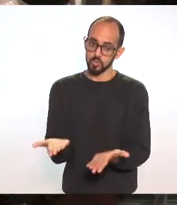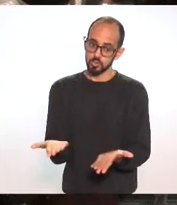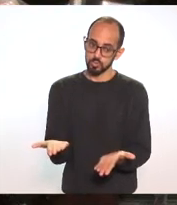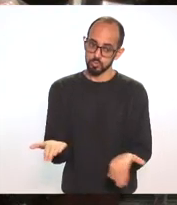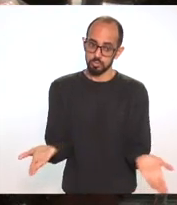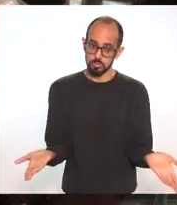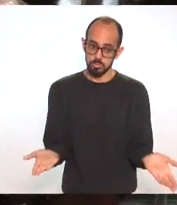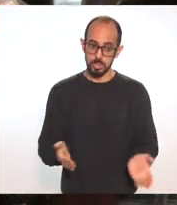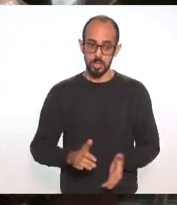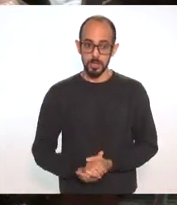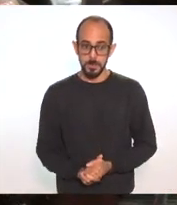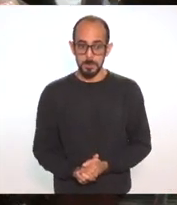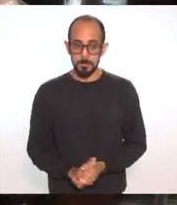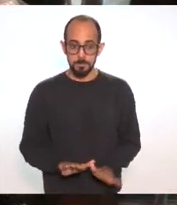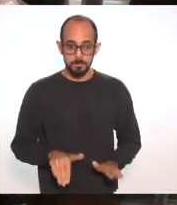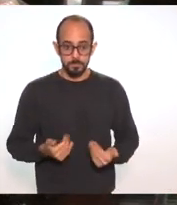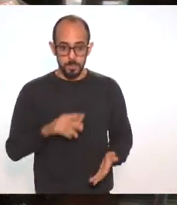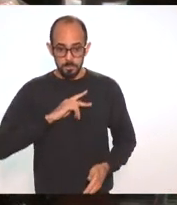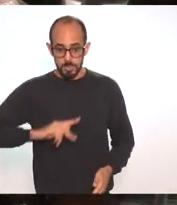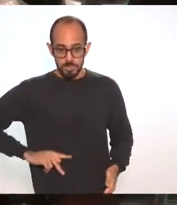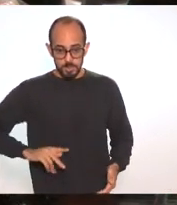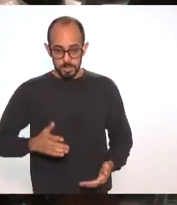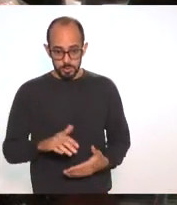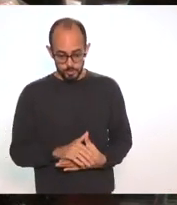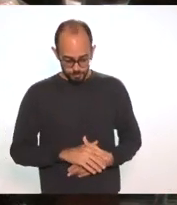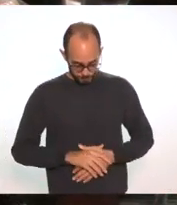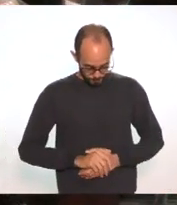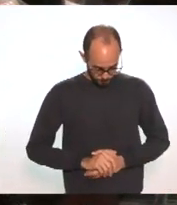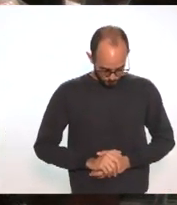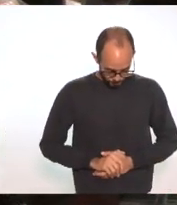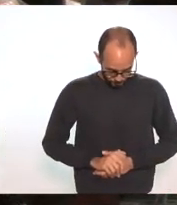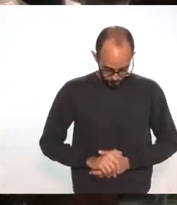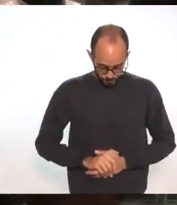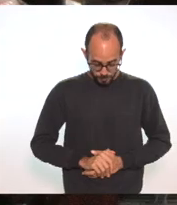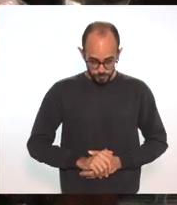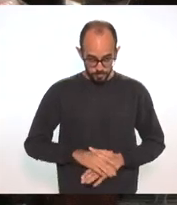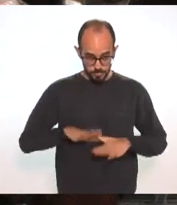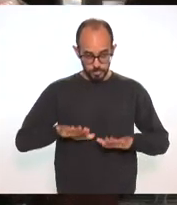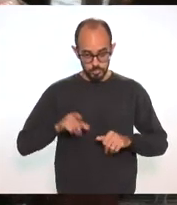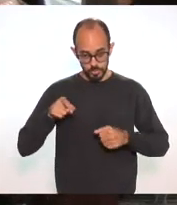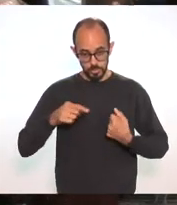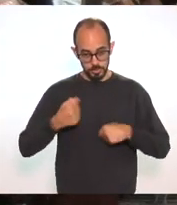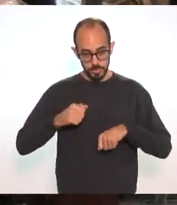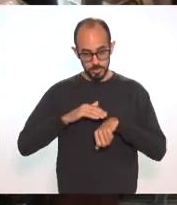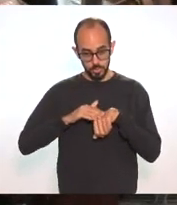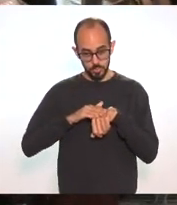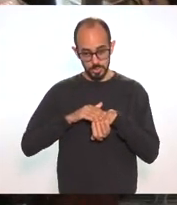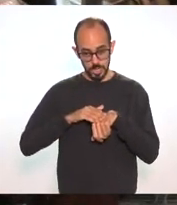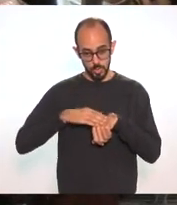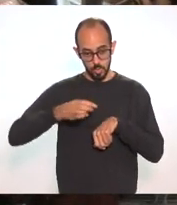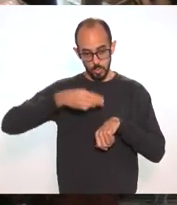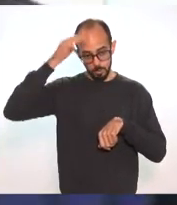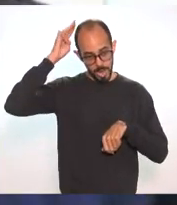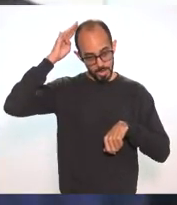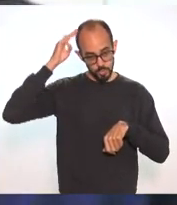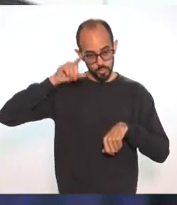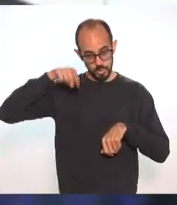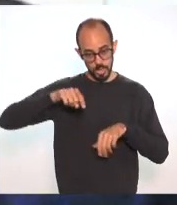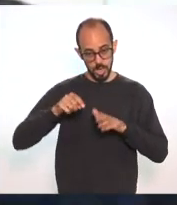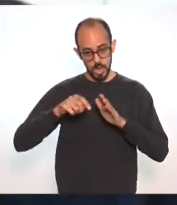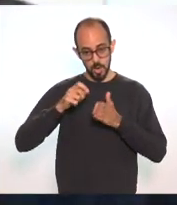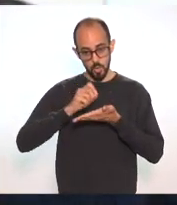Presidente, se eu puder até dialogar com o deputado Valdeque. Mas Vossa Excelência tem que dialogar com o deputado Márcio, que é ele que é o relator. Eu com o deputado Márcio, por